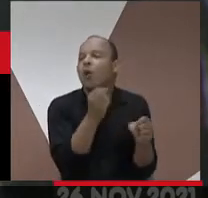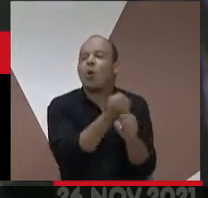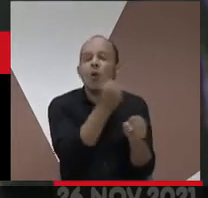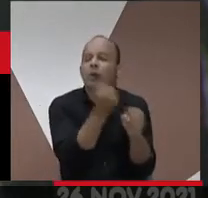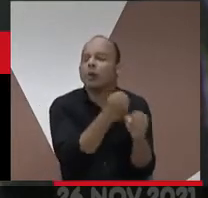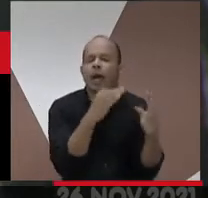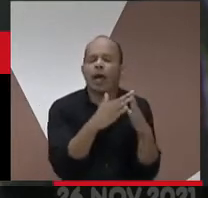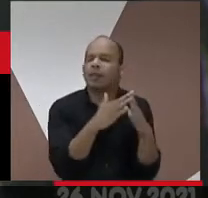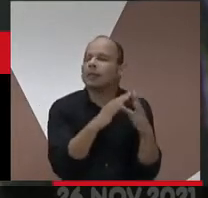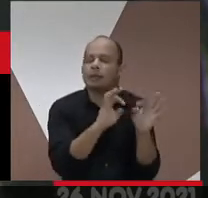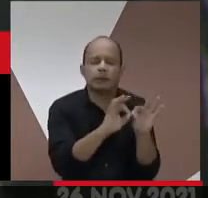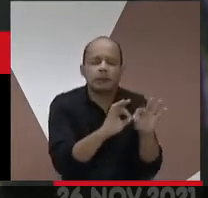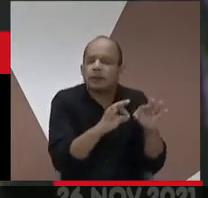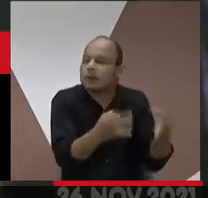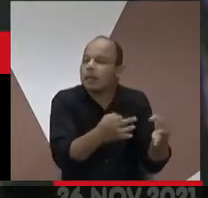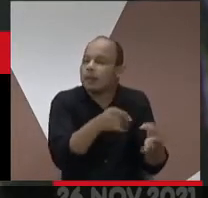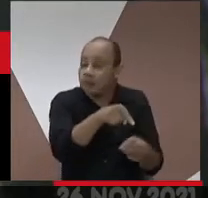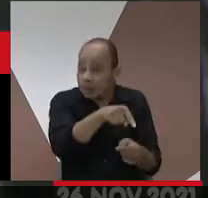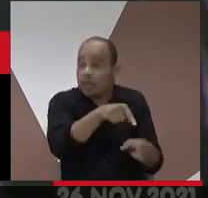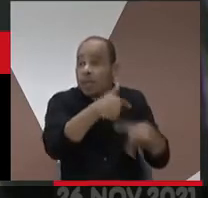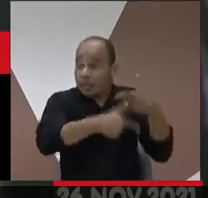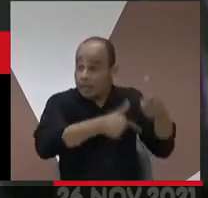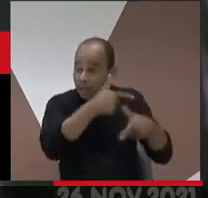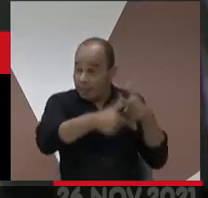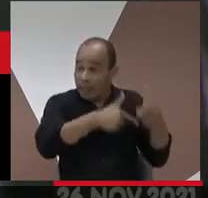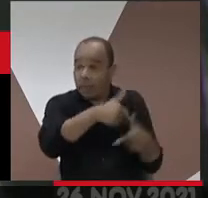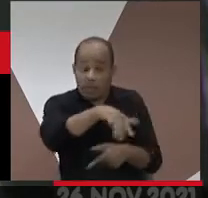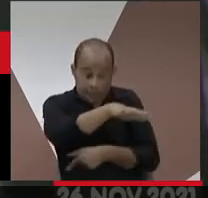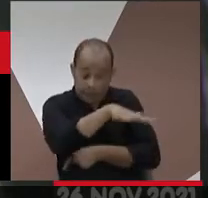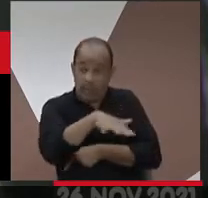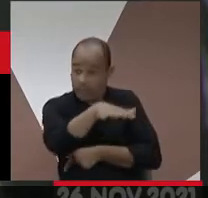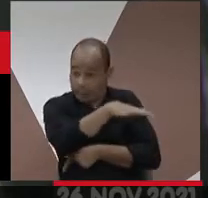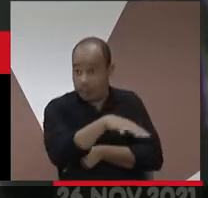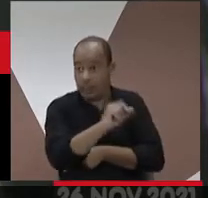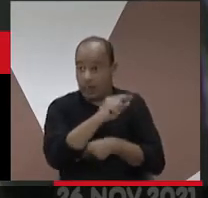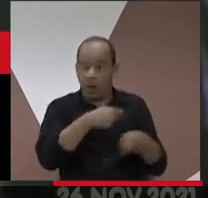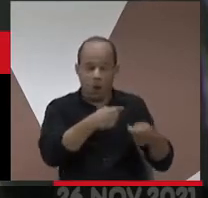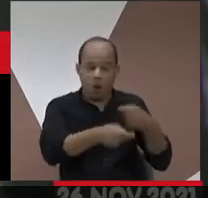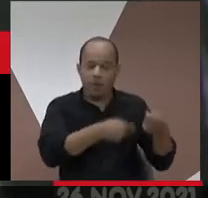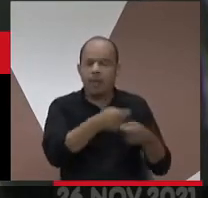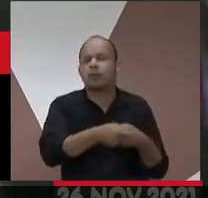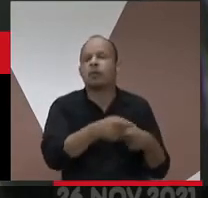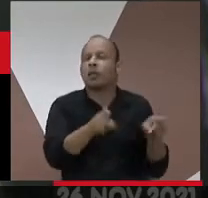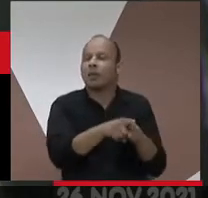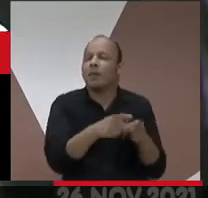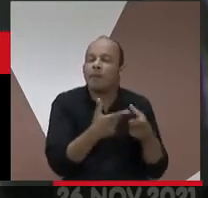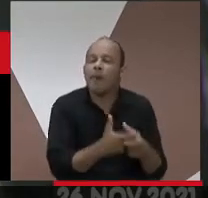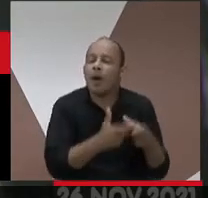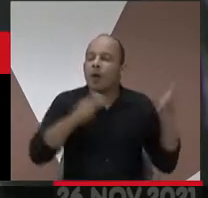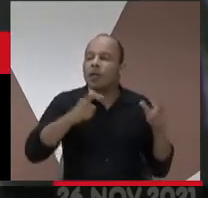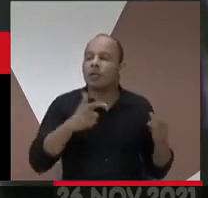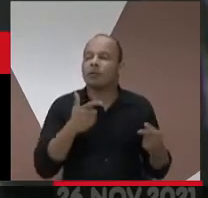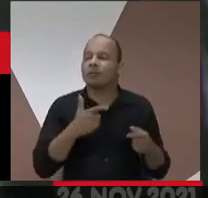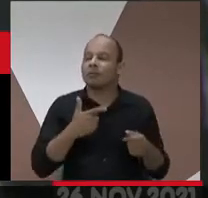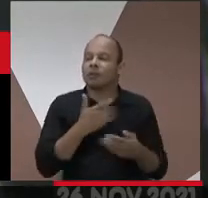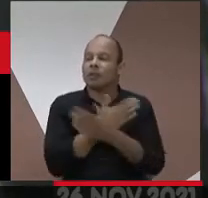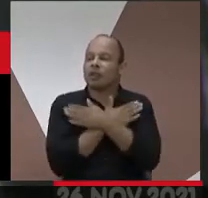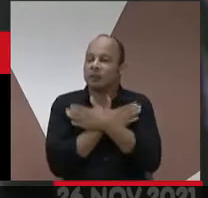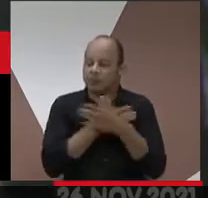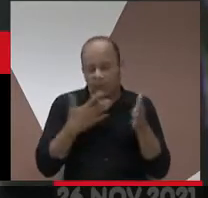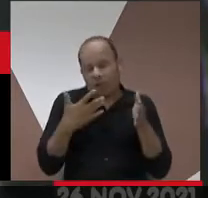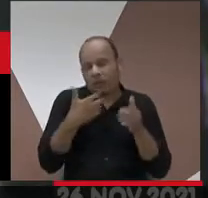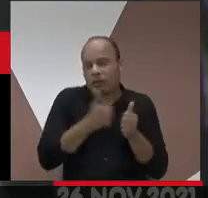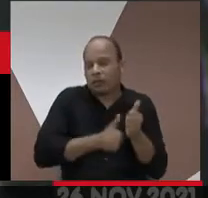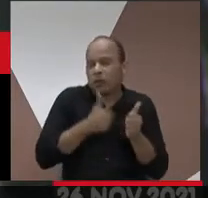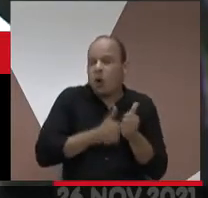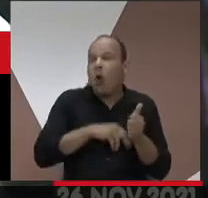simples, trabalham nos comércios locais, a maioria é desempregada ou vive de